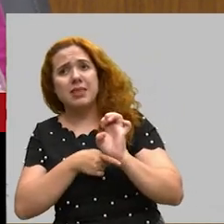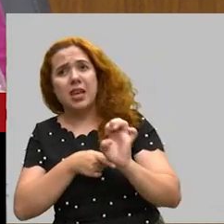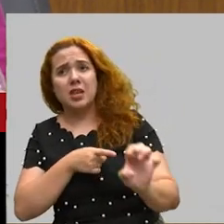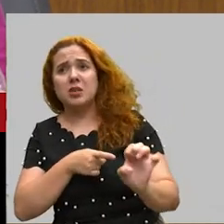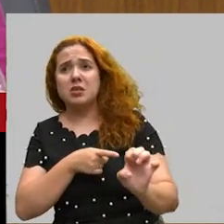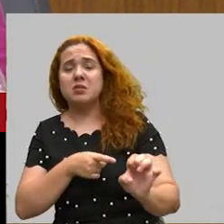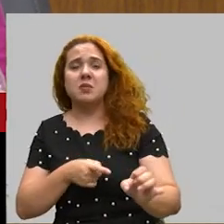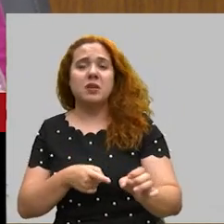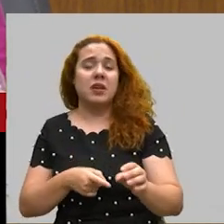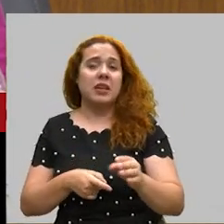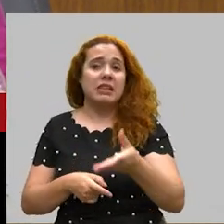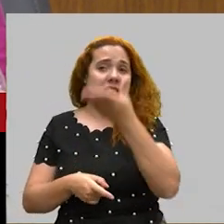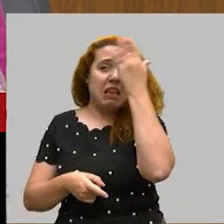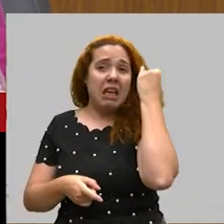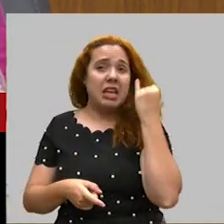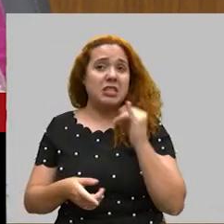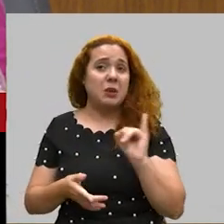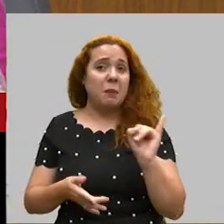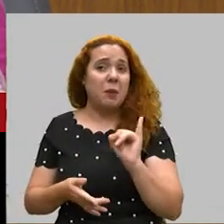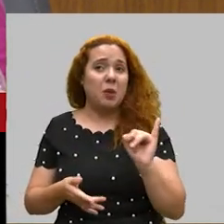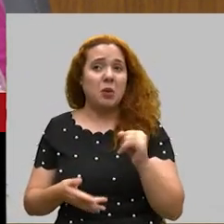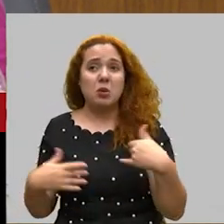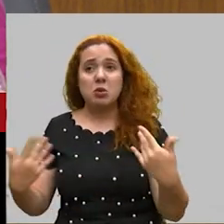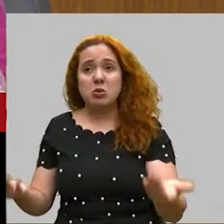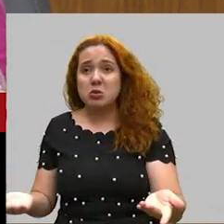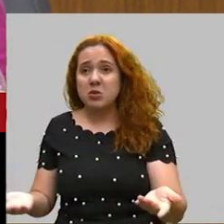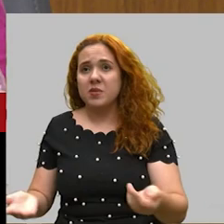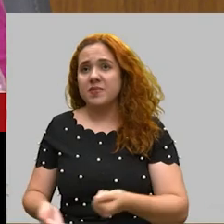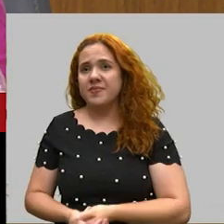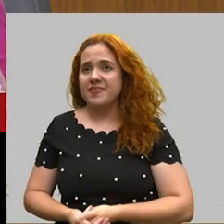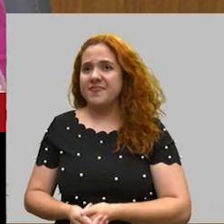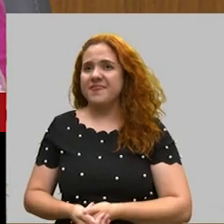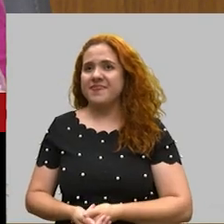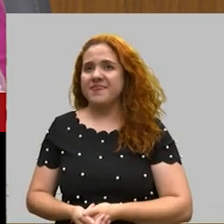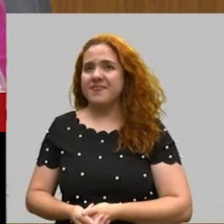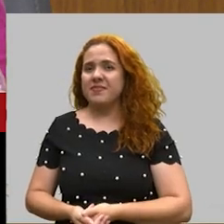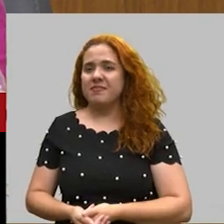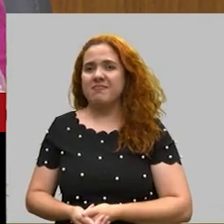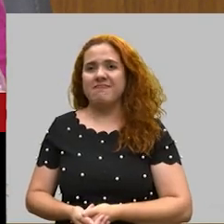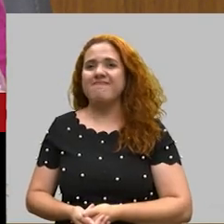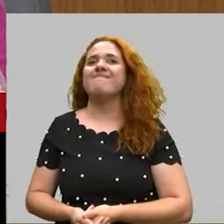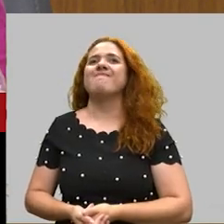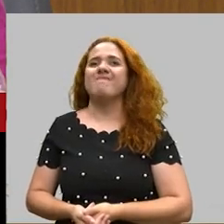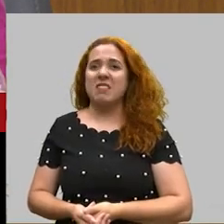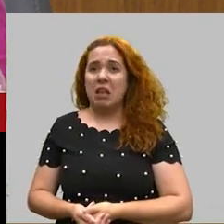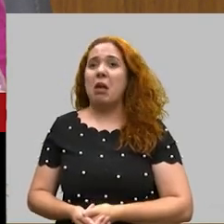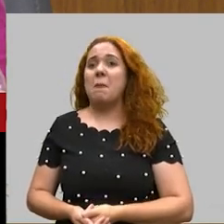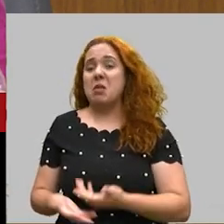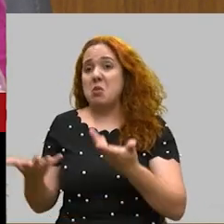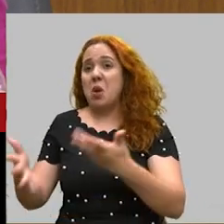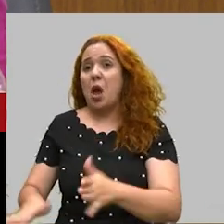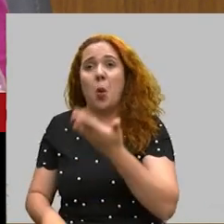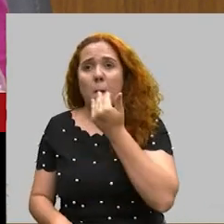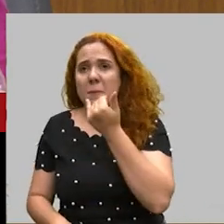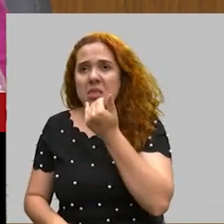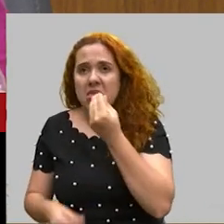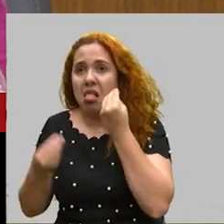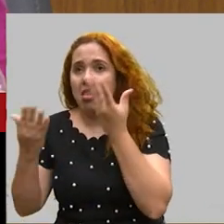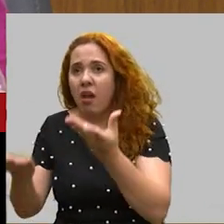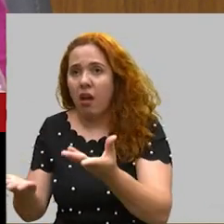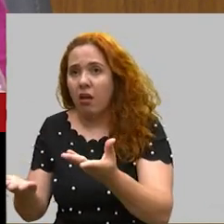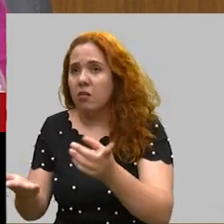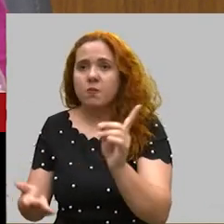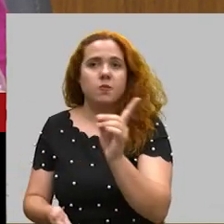imposto para as grandes locadoras Tá negando alimentação escolar paraa Nossa gente nossa